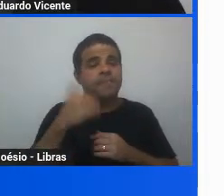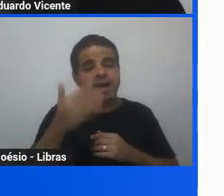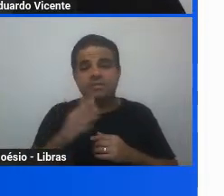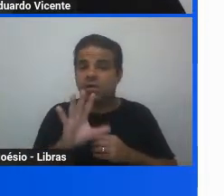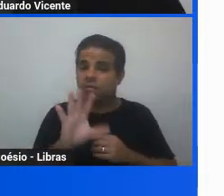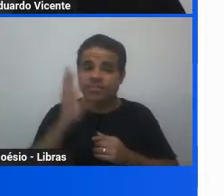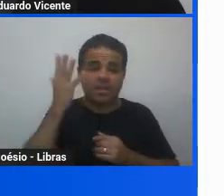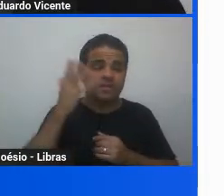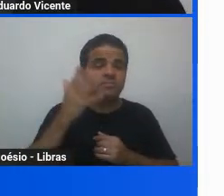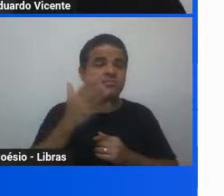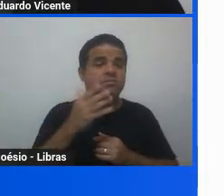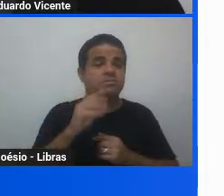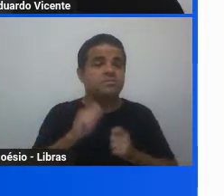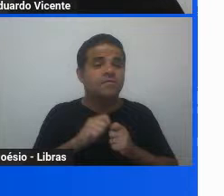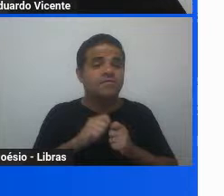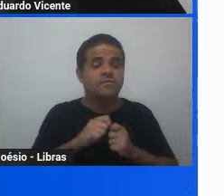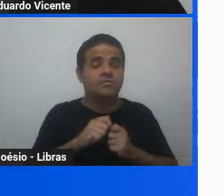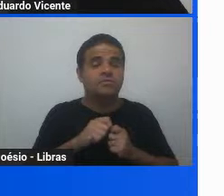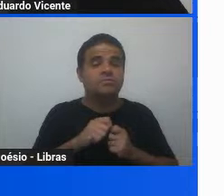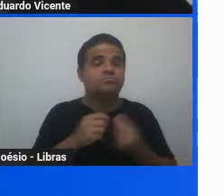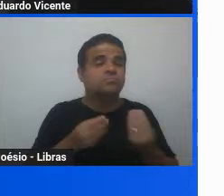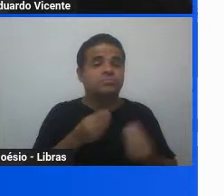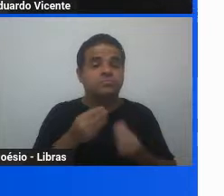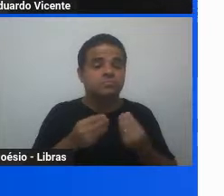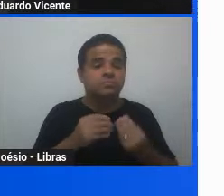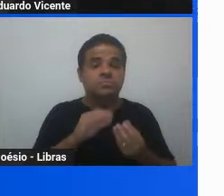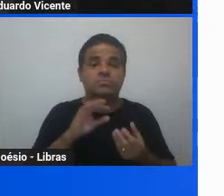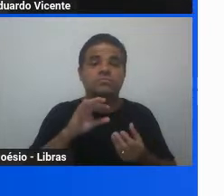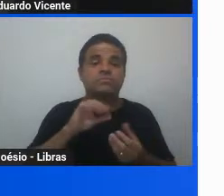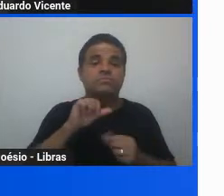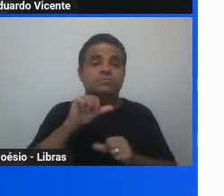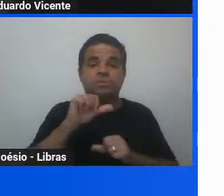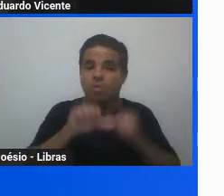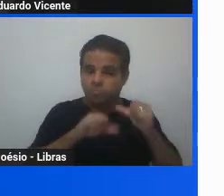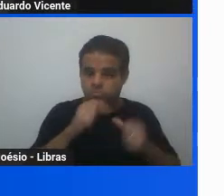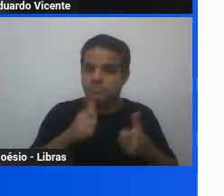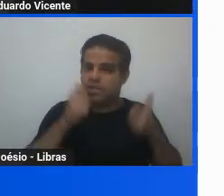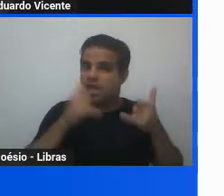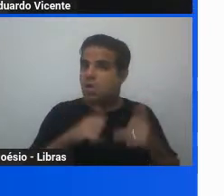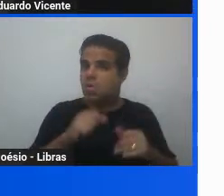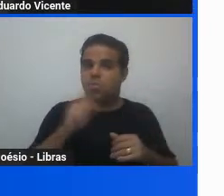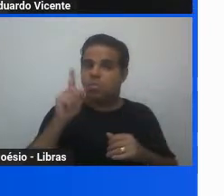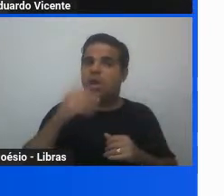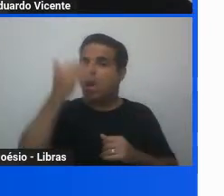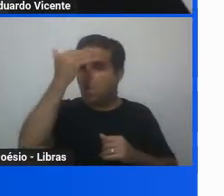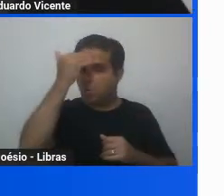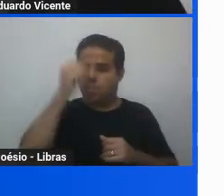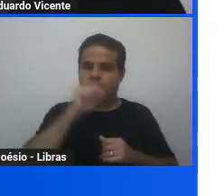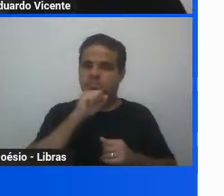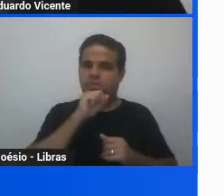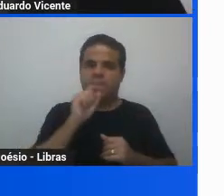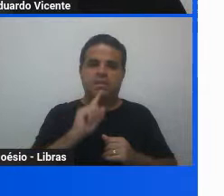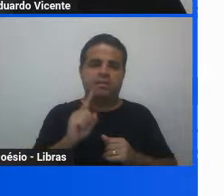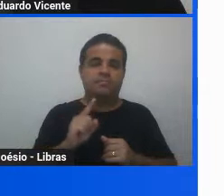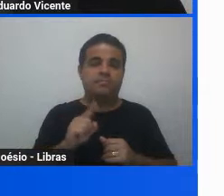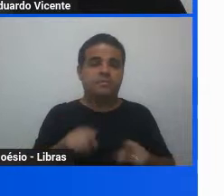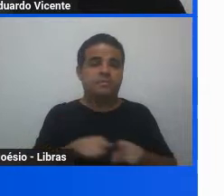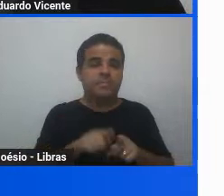vamos tirar isto, desmistificar isto. Bebê engasga sim. Até com